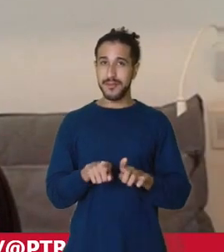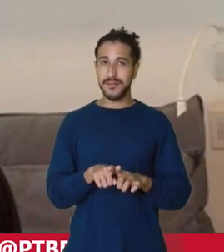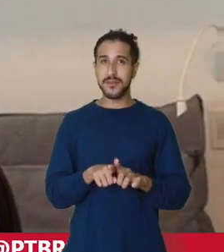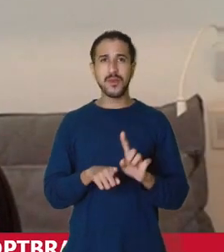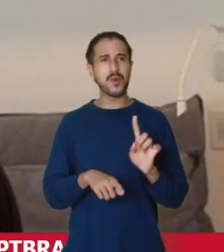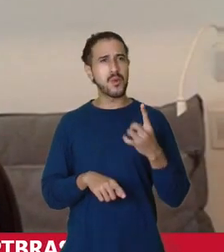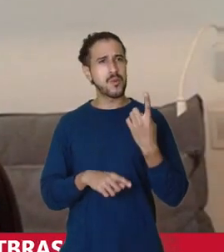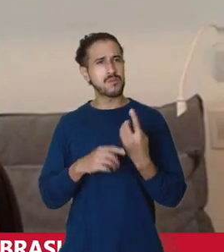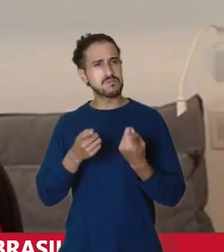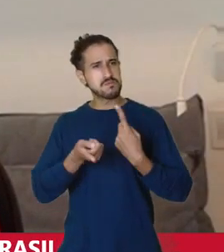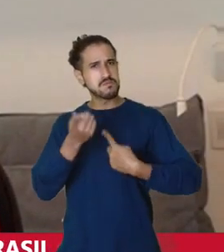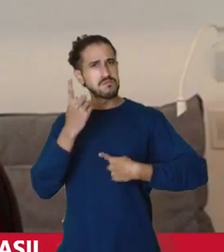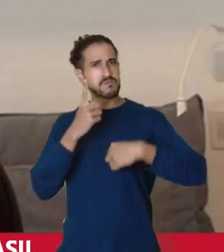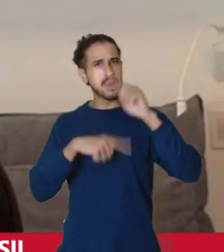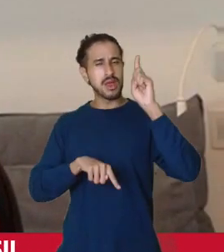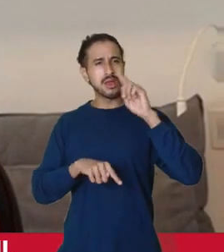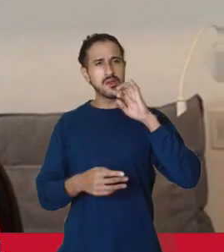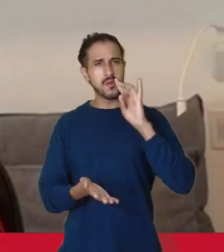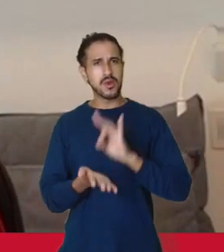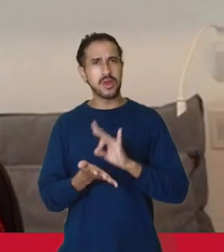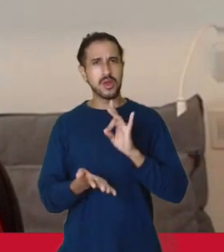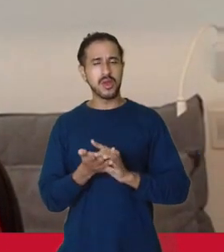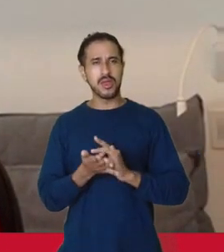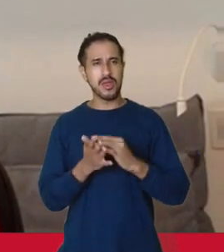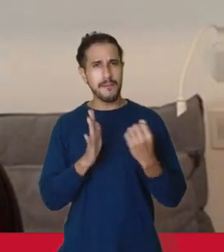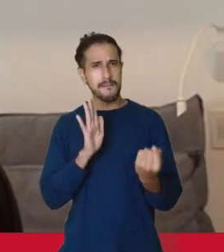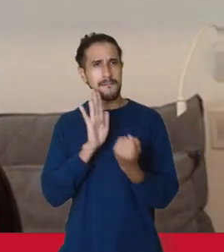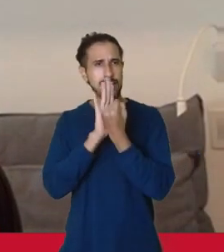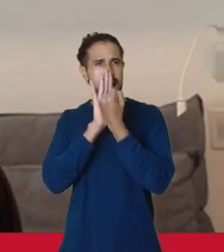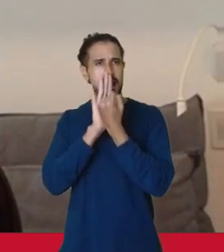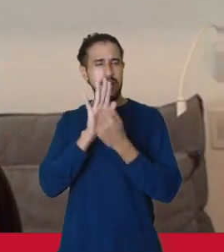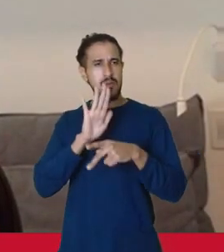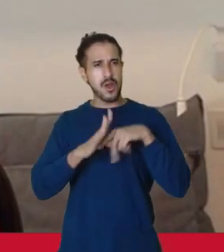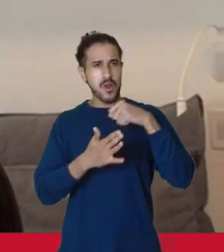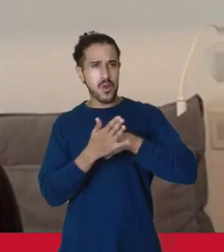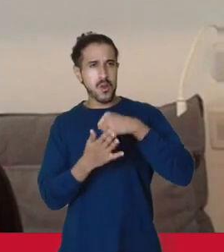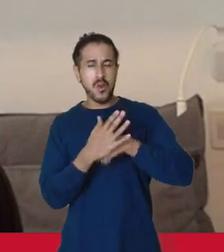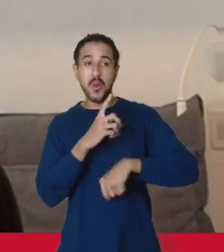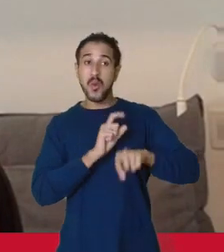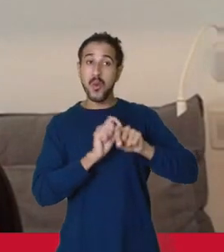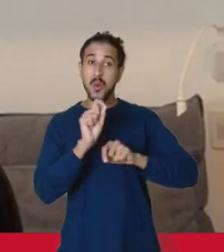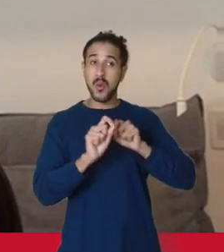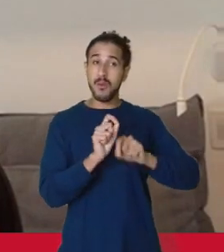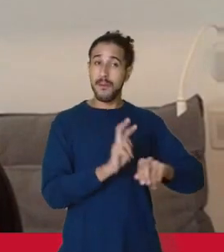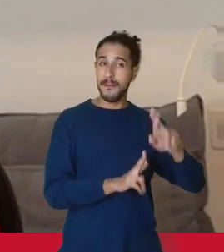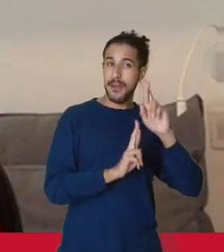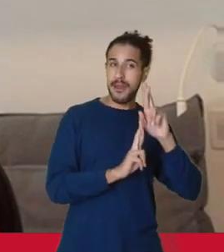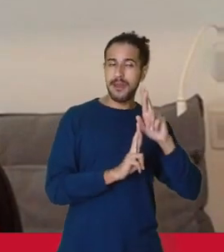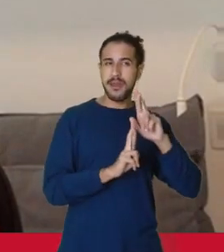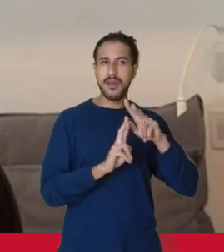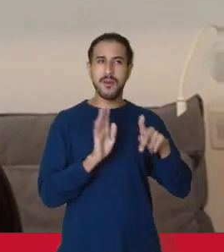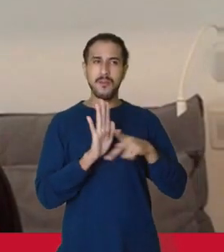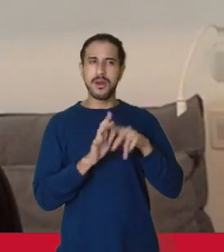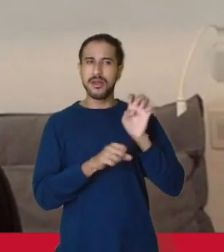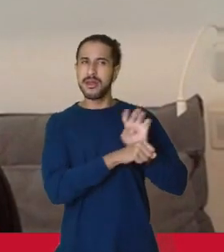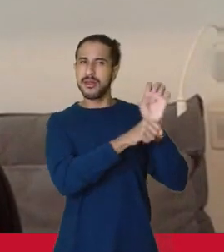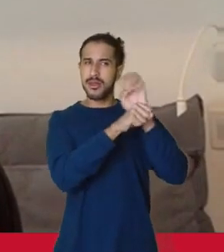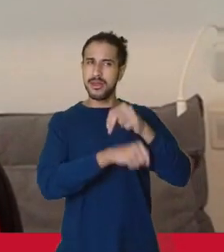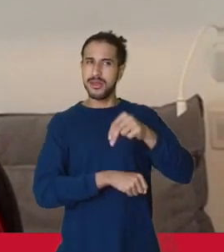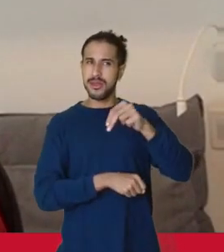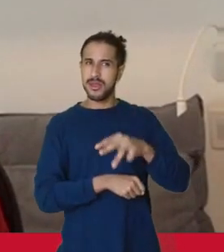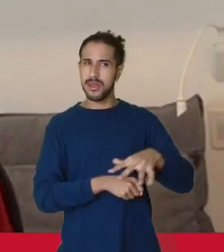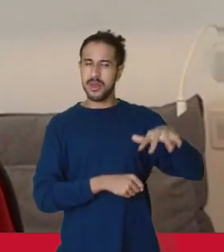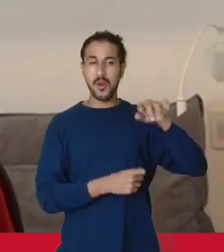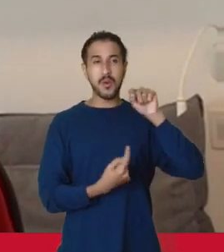uma reconstrução de fato, dos marcos dessa luta e do que se esperava dos Estados nacionais em termos